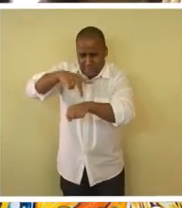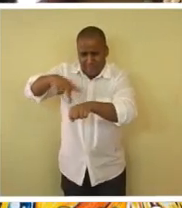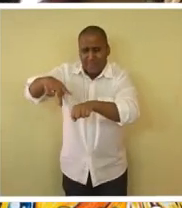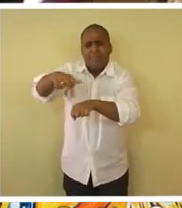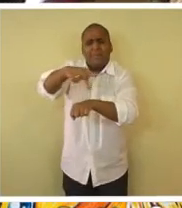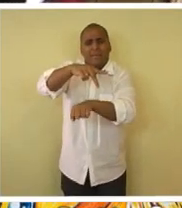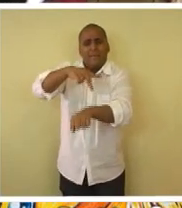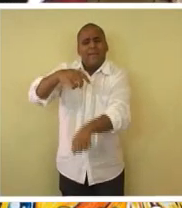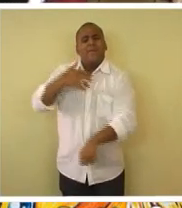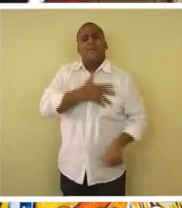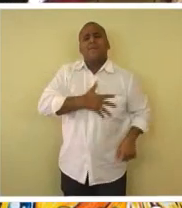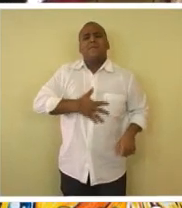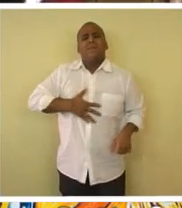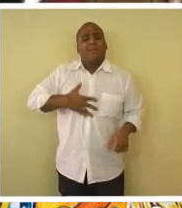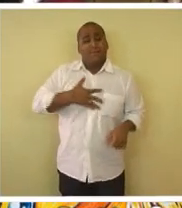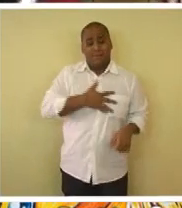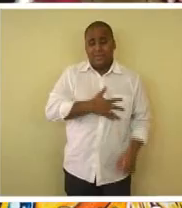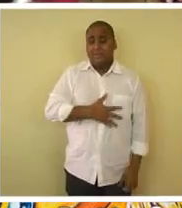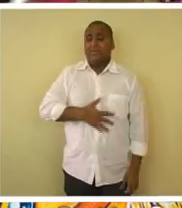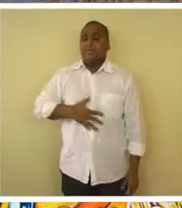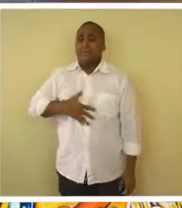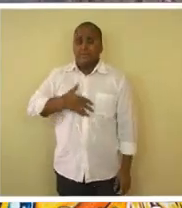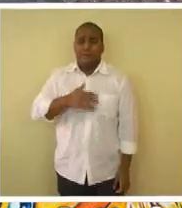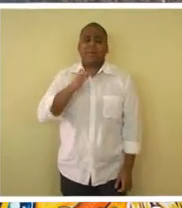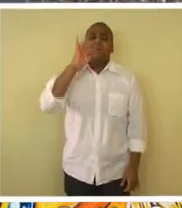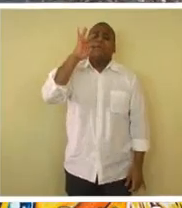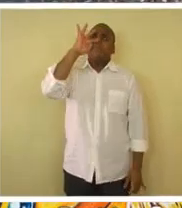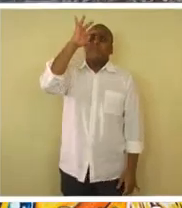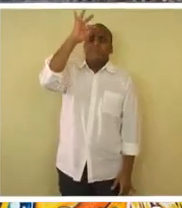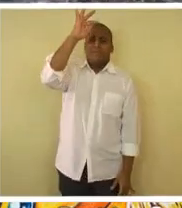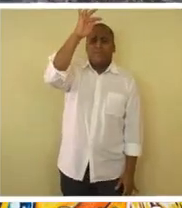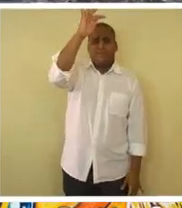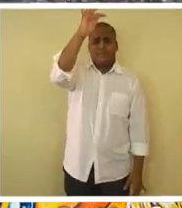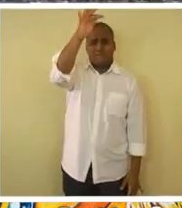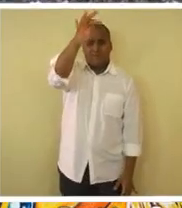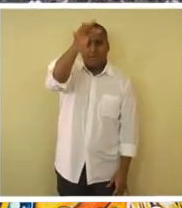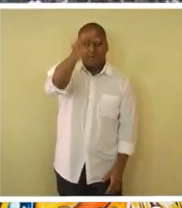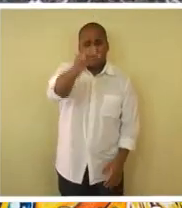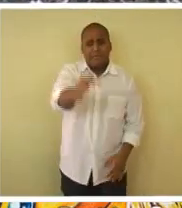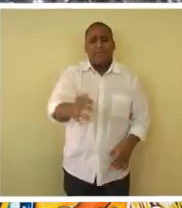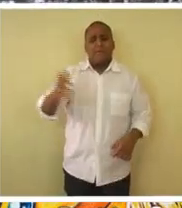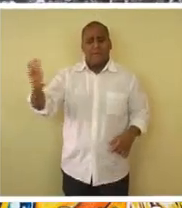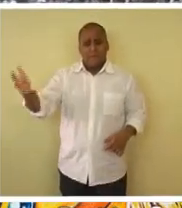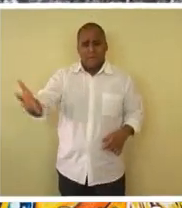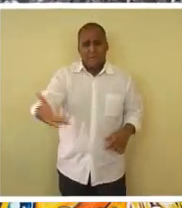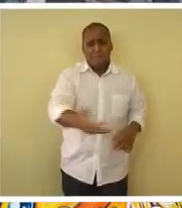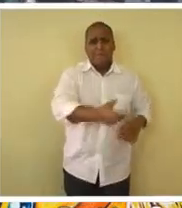Eu sou feliz Meu destino é algo mais